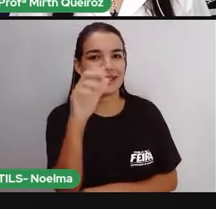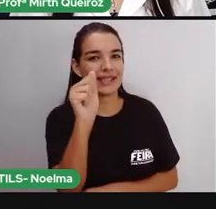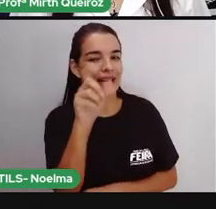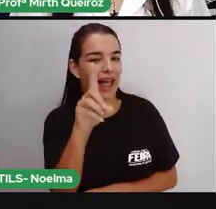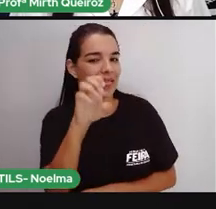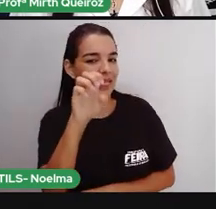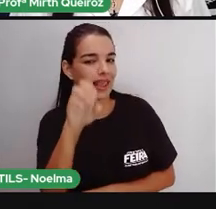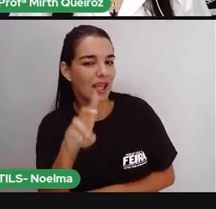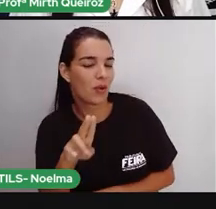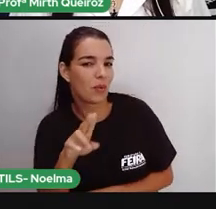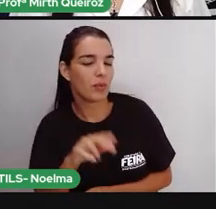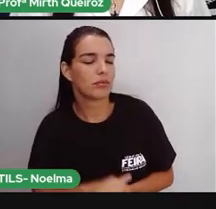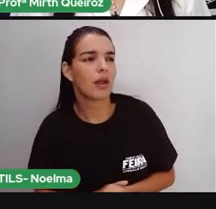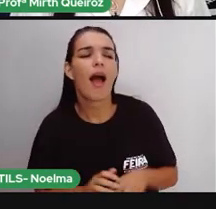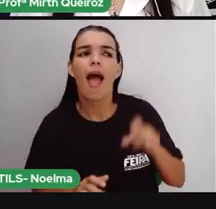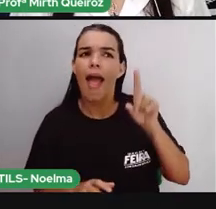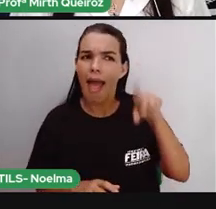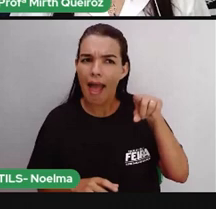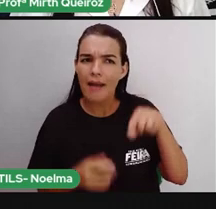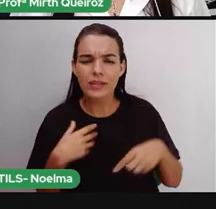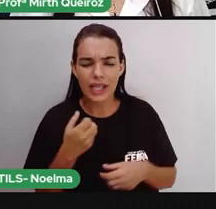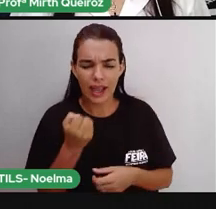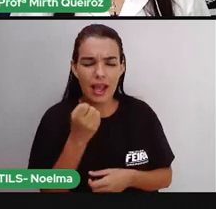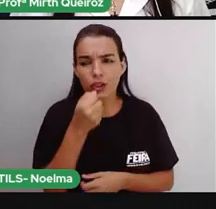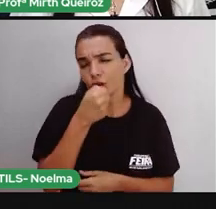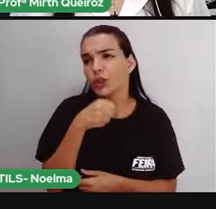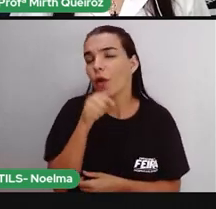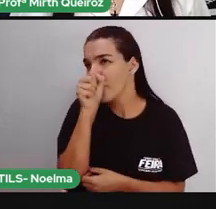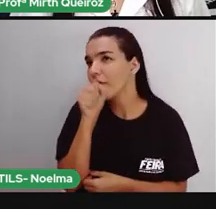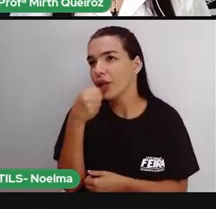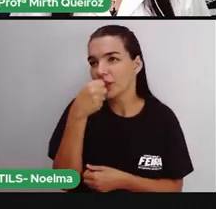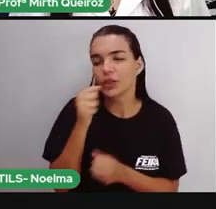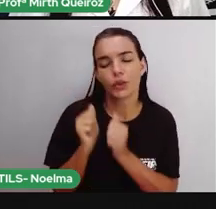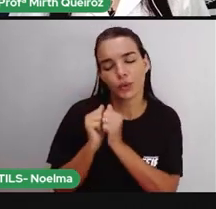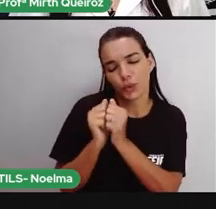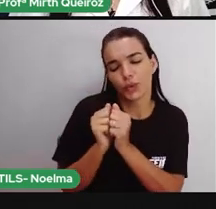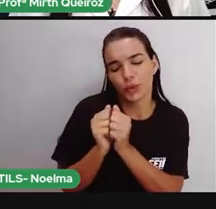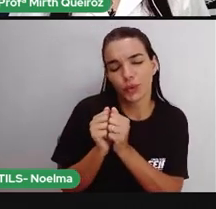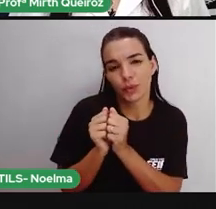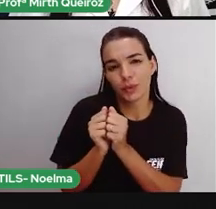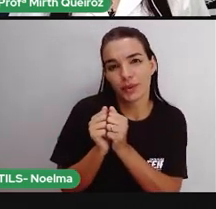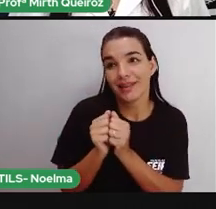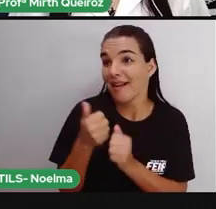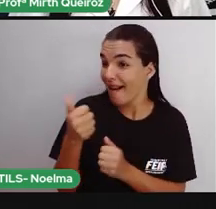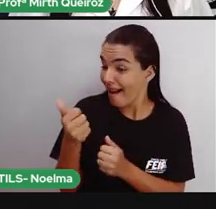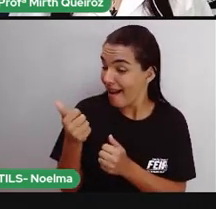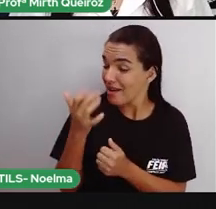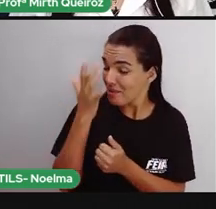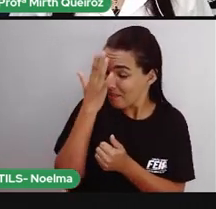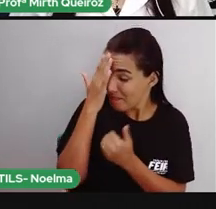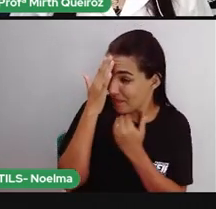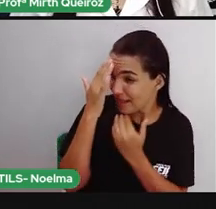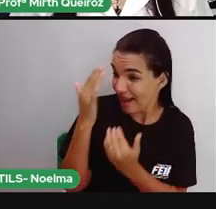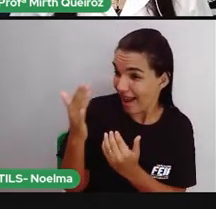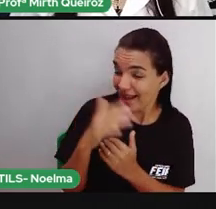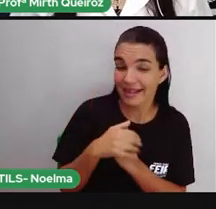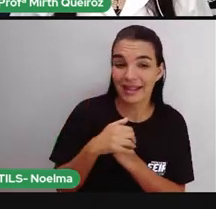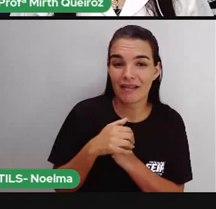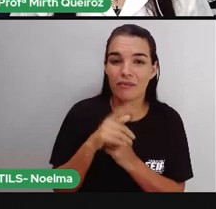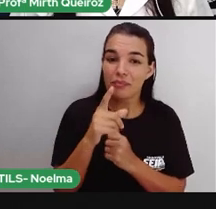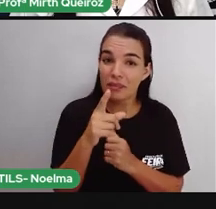É. Quer tomar um sorvete comigo? Ai, que gentil. Eu é que vou pagar.